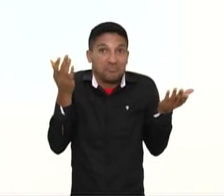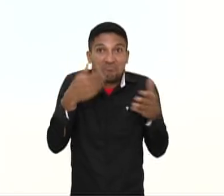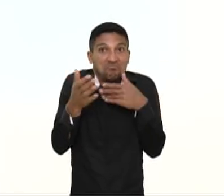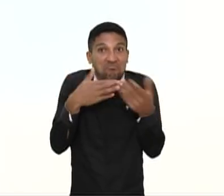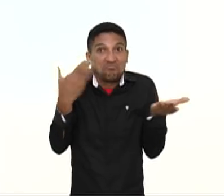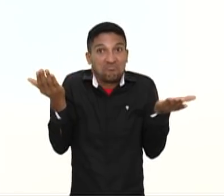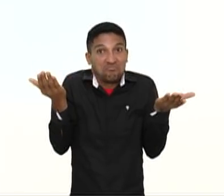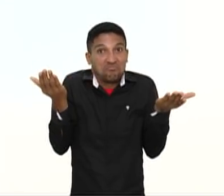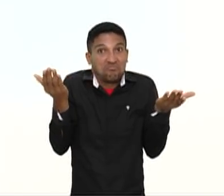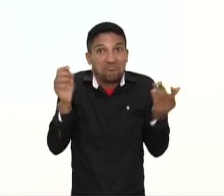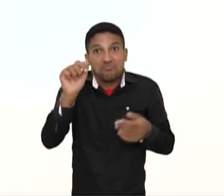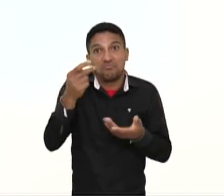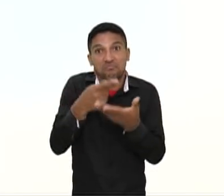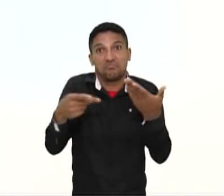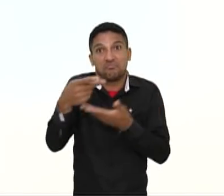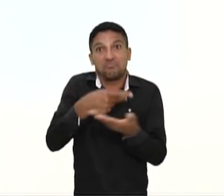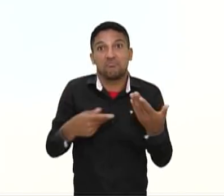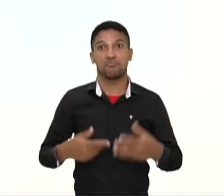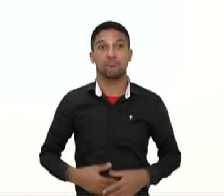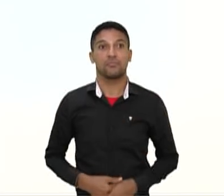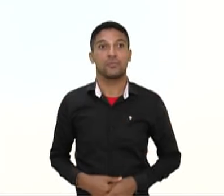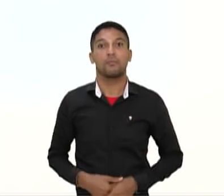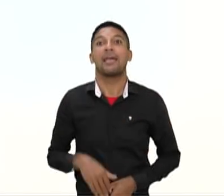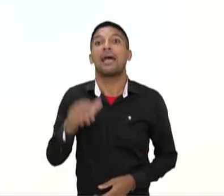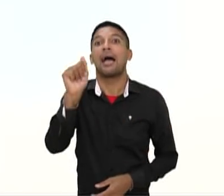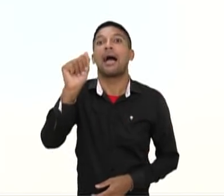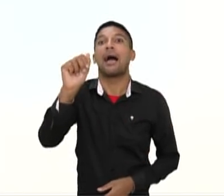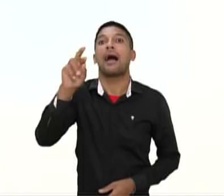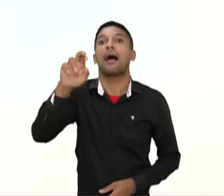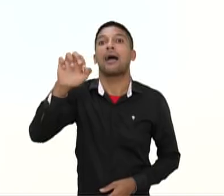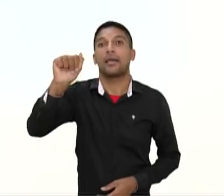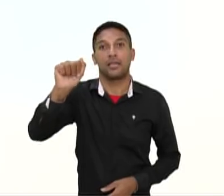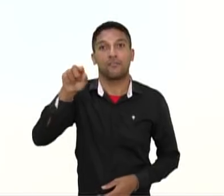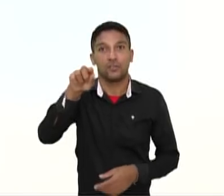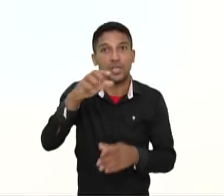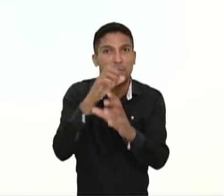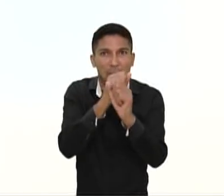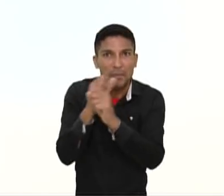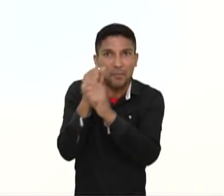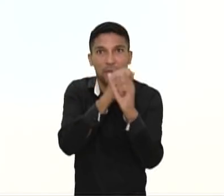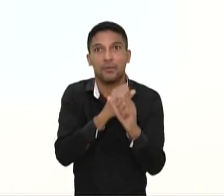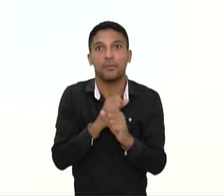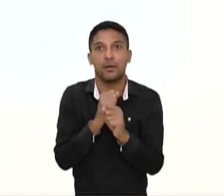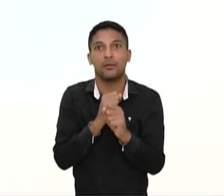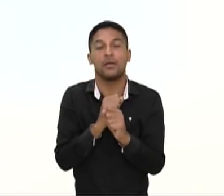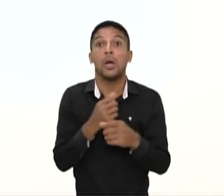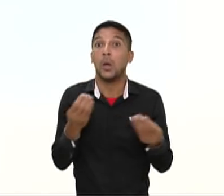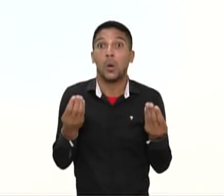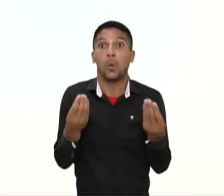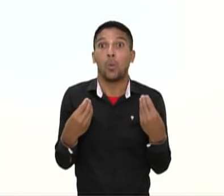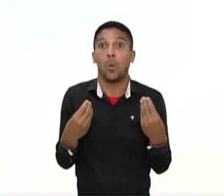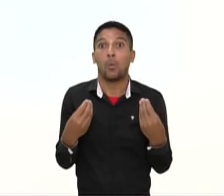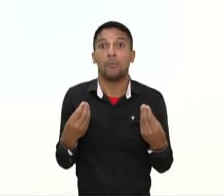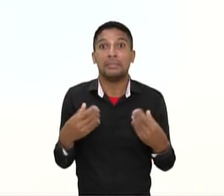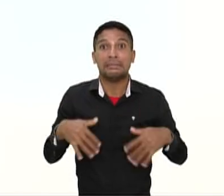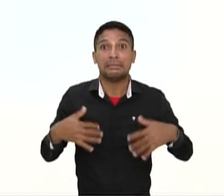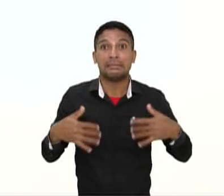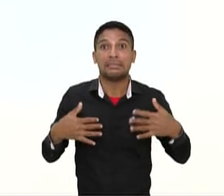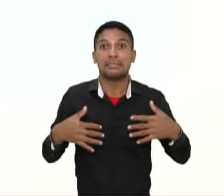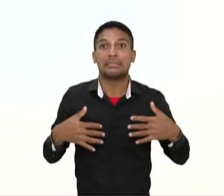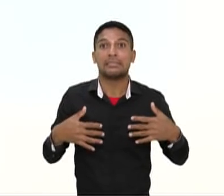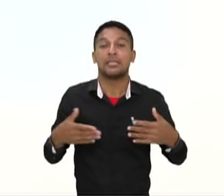bom? Calcule a área dessa bonita aqui. E agora? E agora,